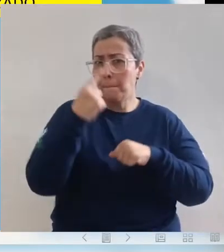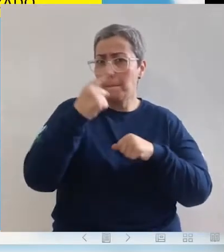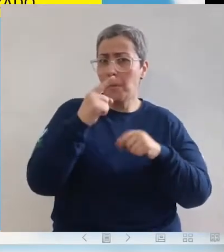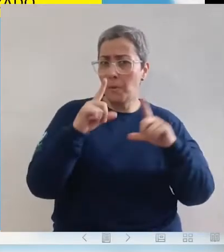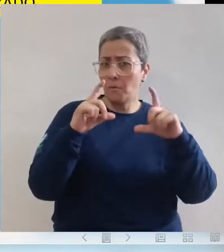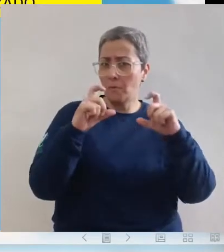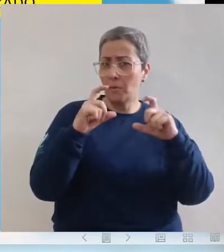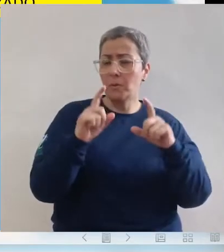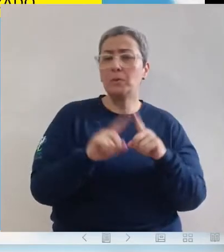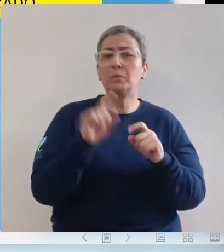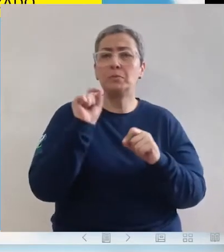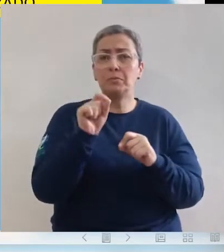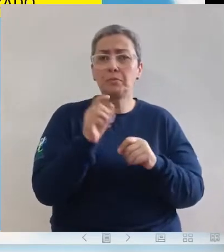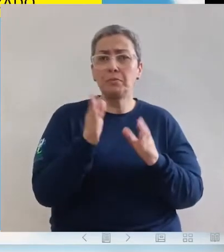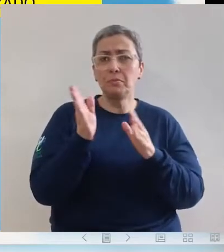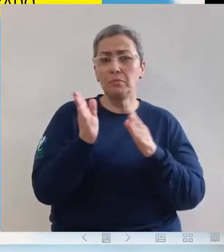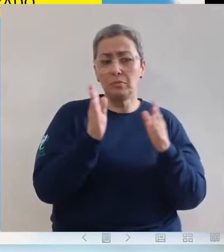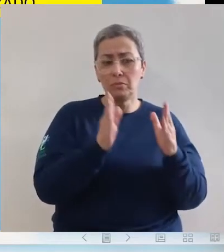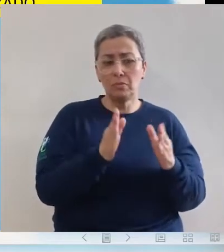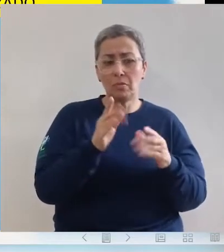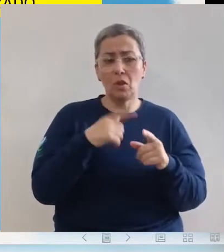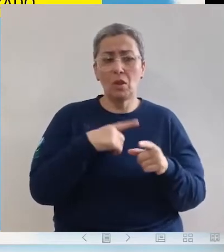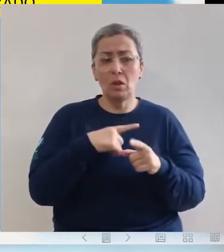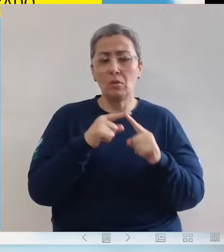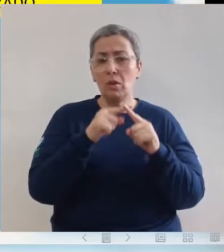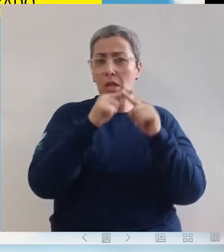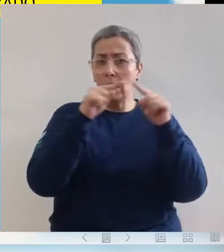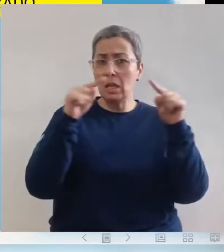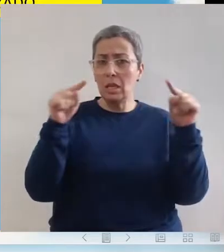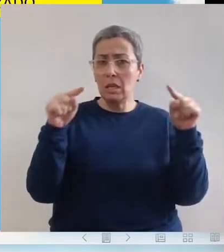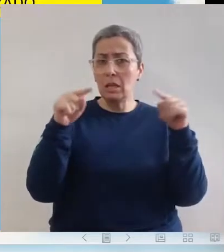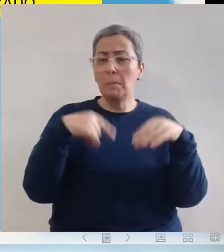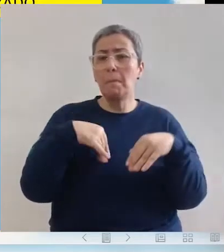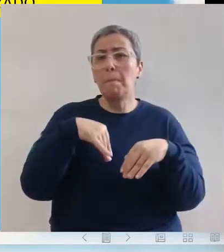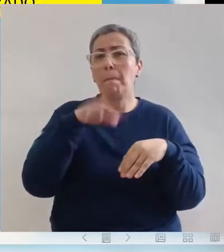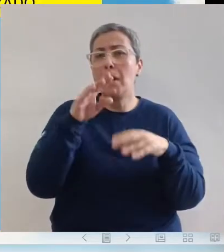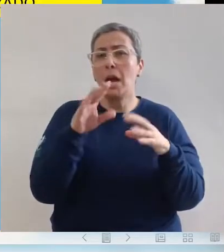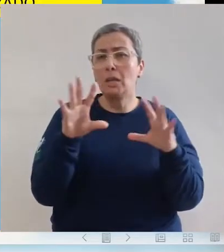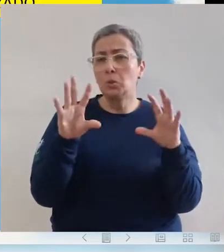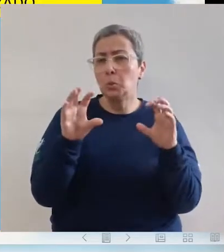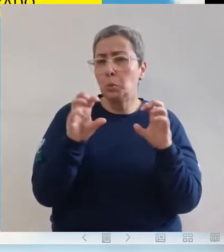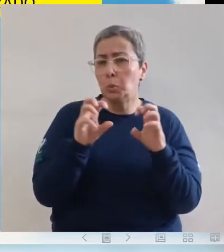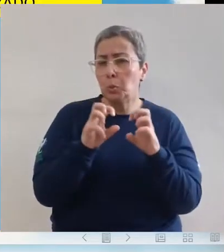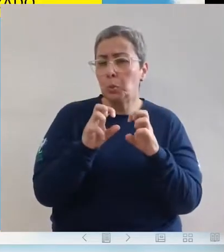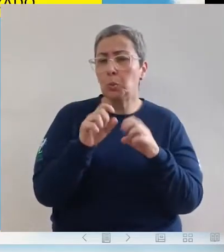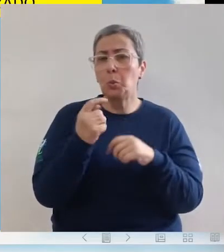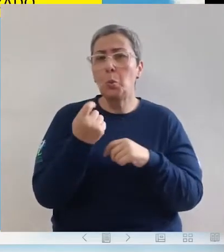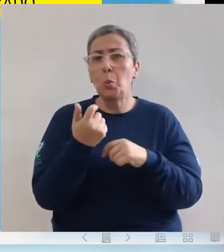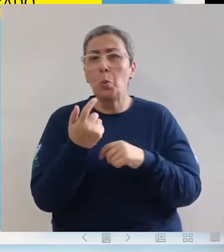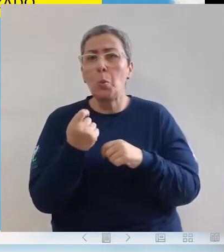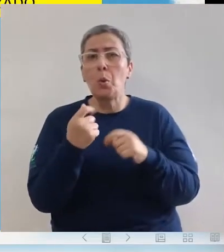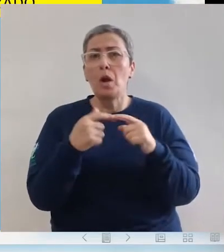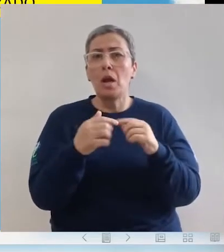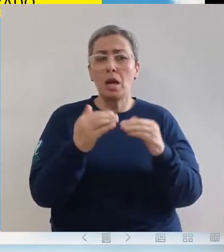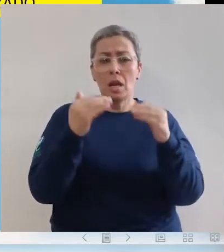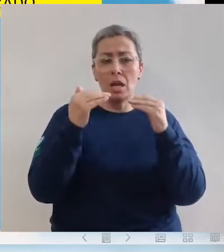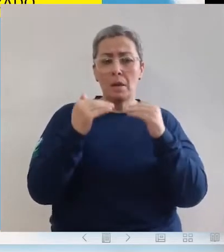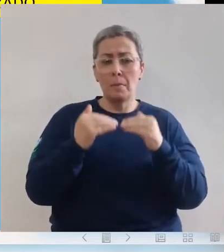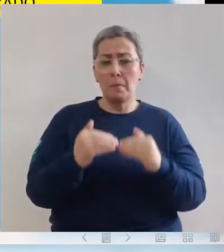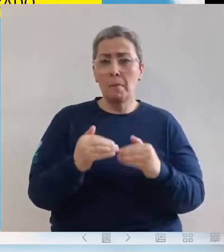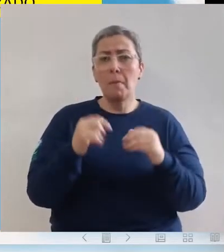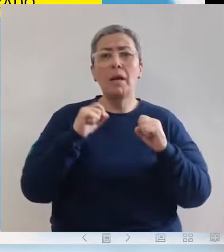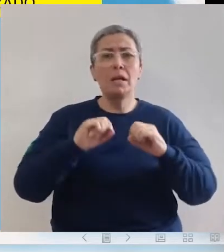imagem. Percebam que nessa parte que eu vou riscar aqui, ela é um pouquinho mais escura.